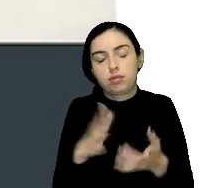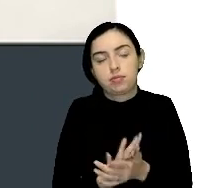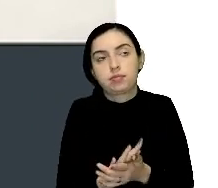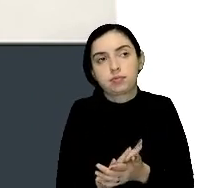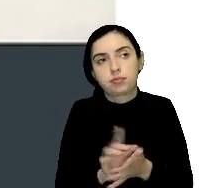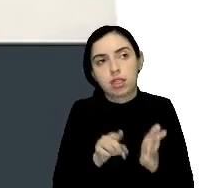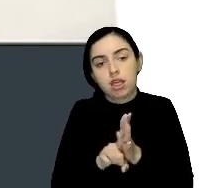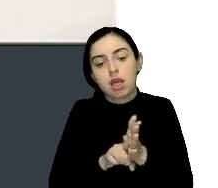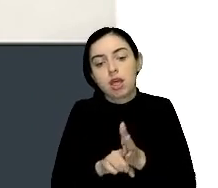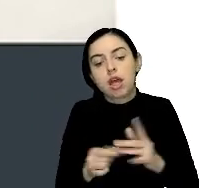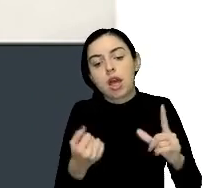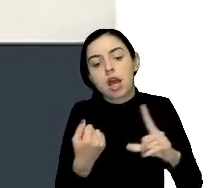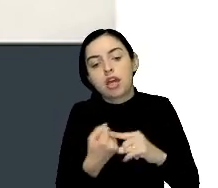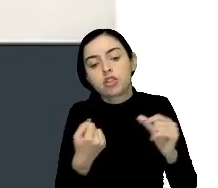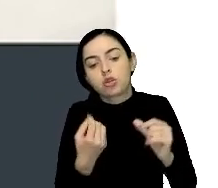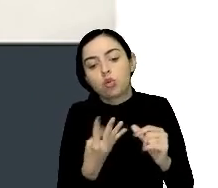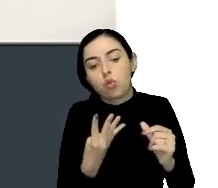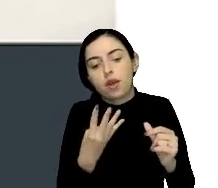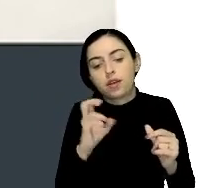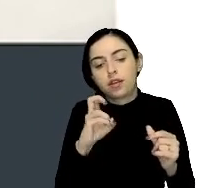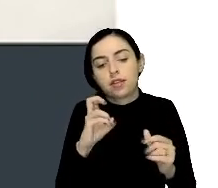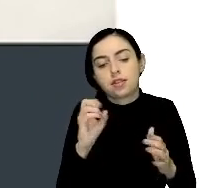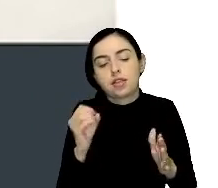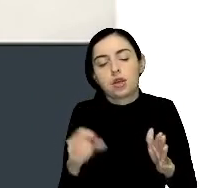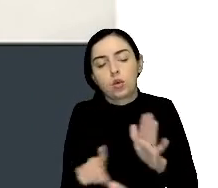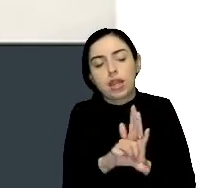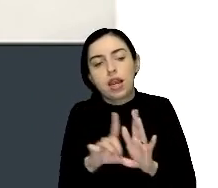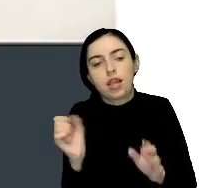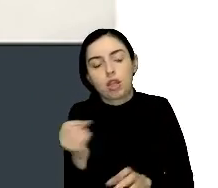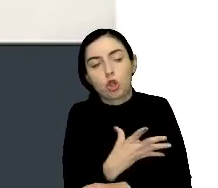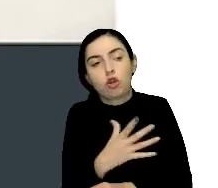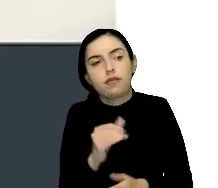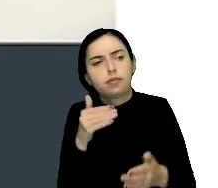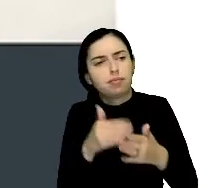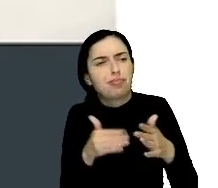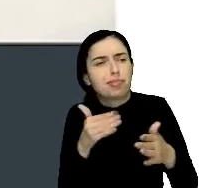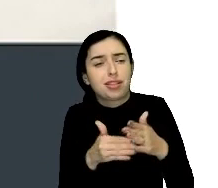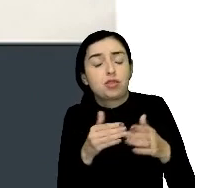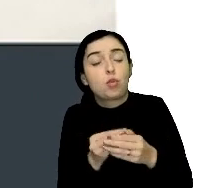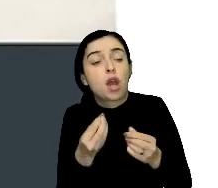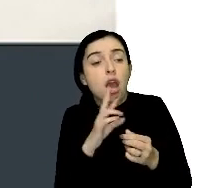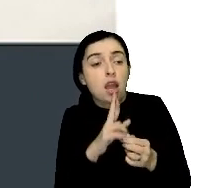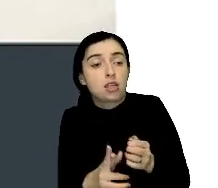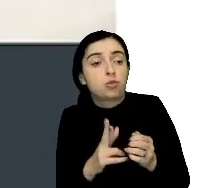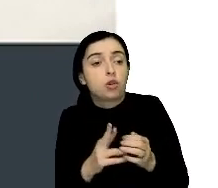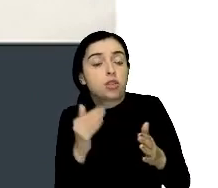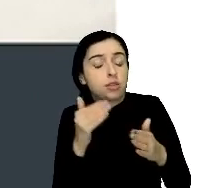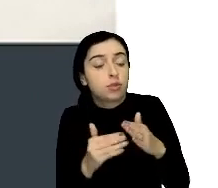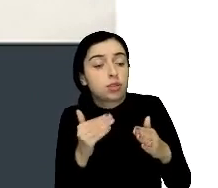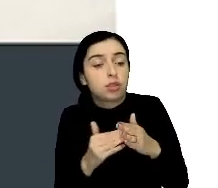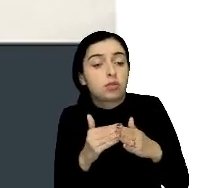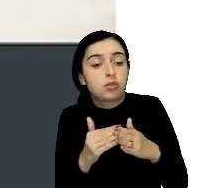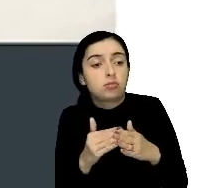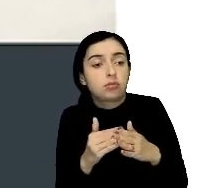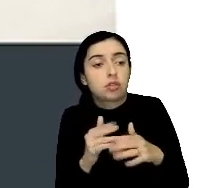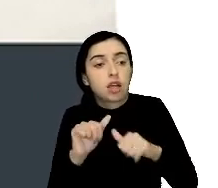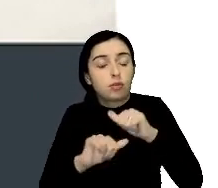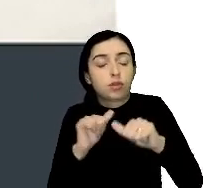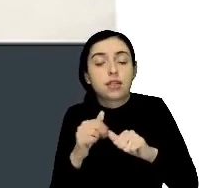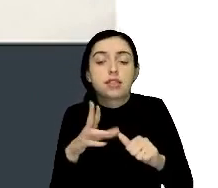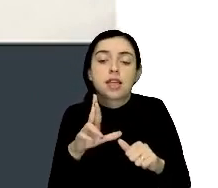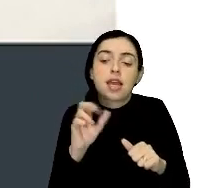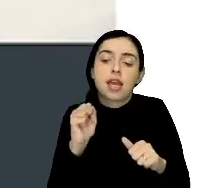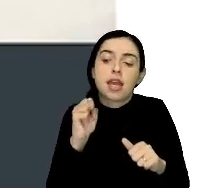artigo 45 da nova lei. Quando há impedimento de ingresso, o resultado do impedimento de ingresso é a repatriação. Então